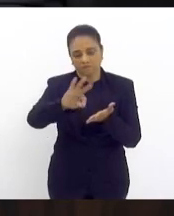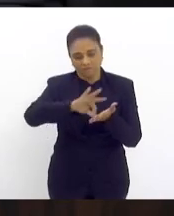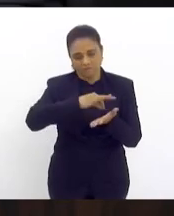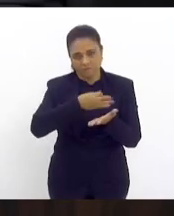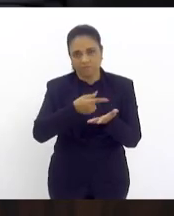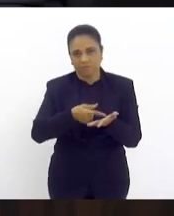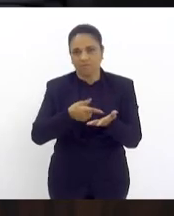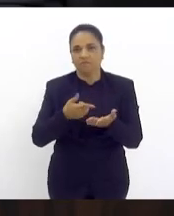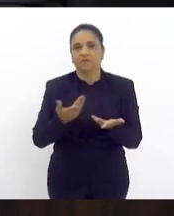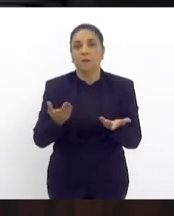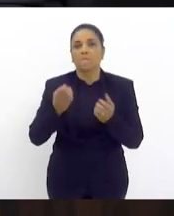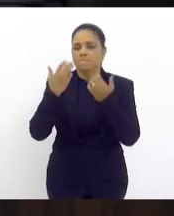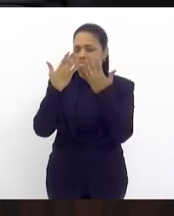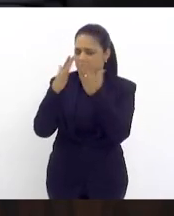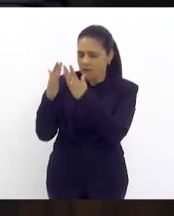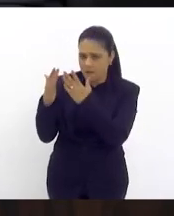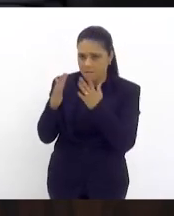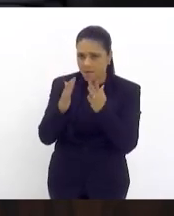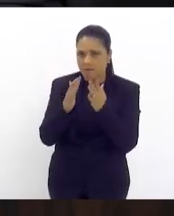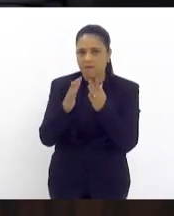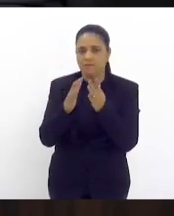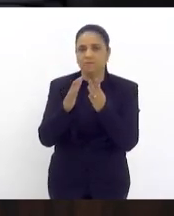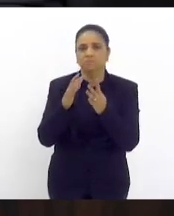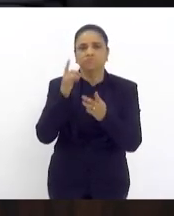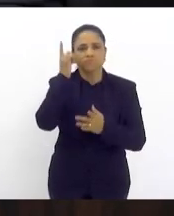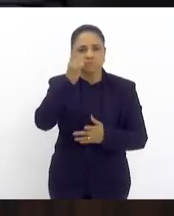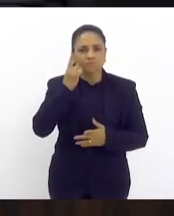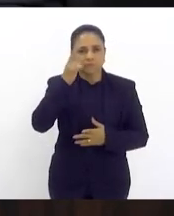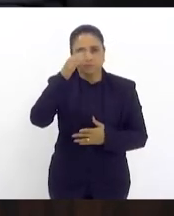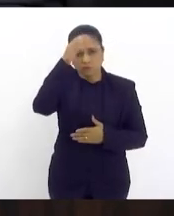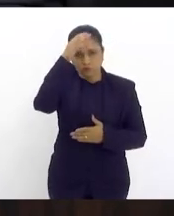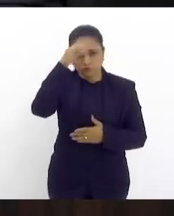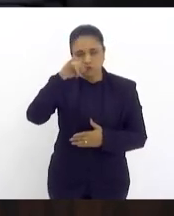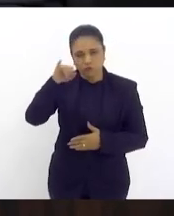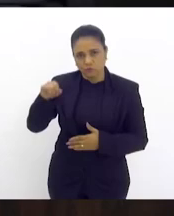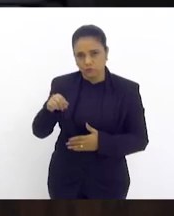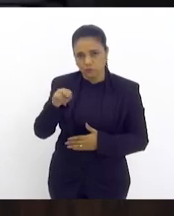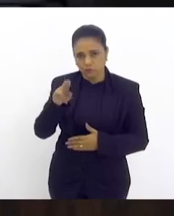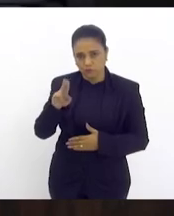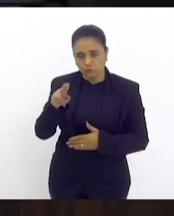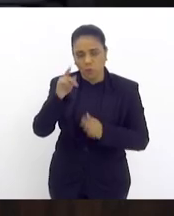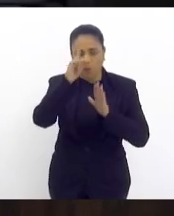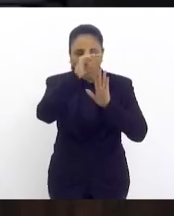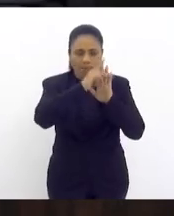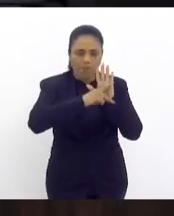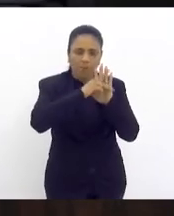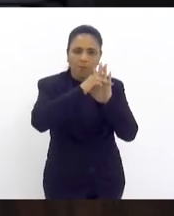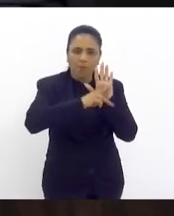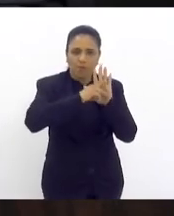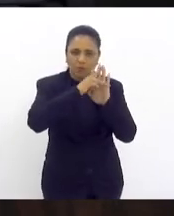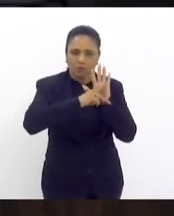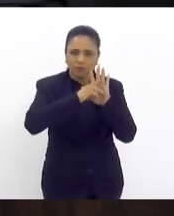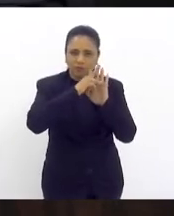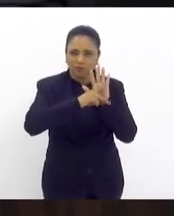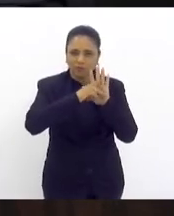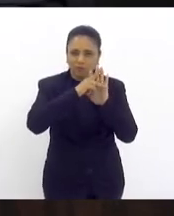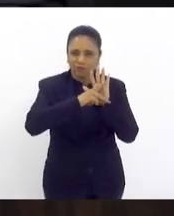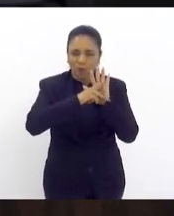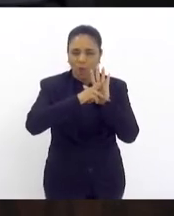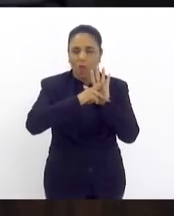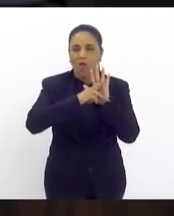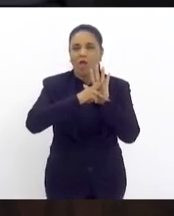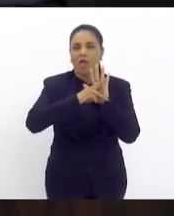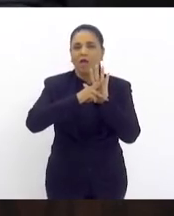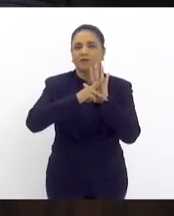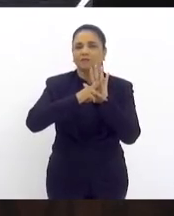Parabéns Nossa Nobre deputada projeto tá muito estudioso